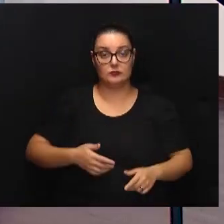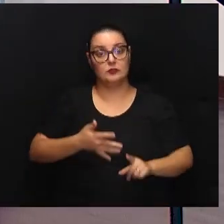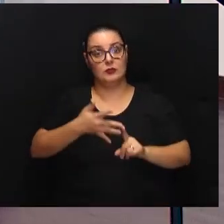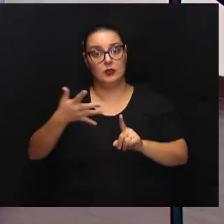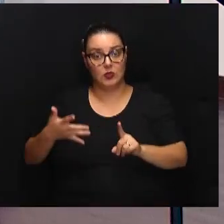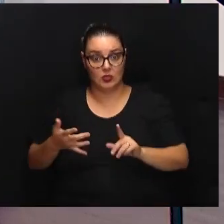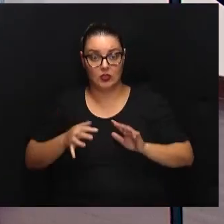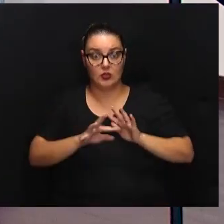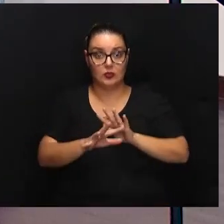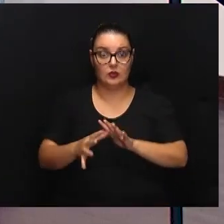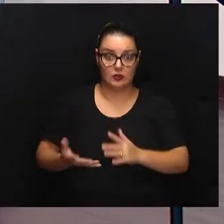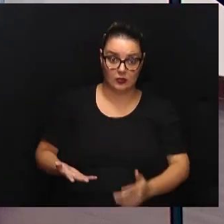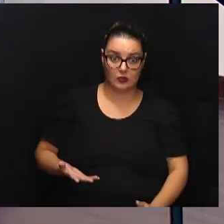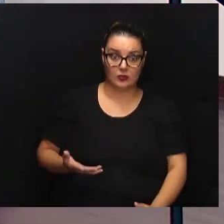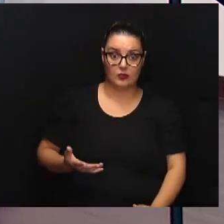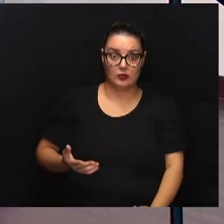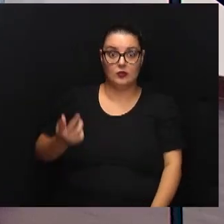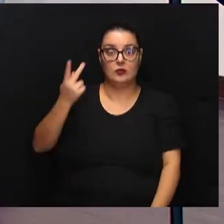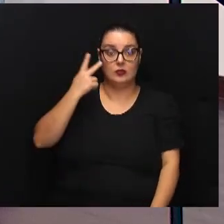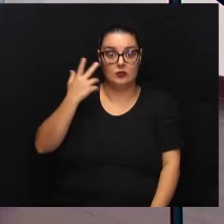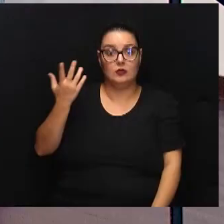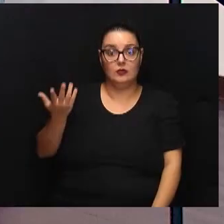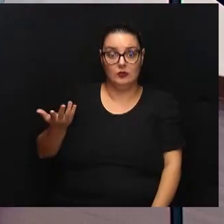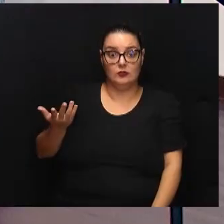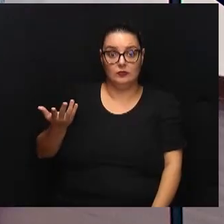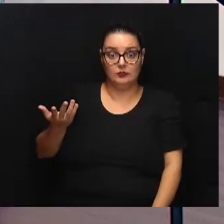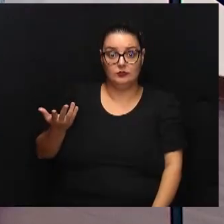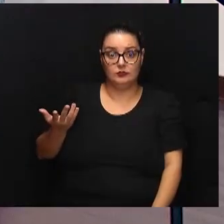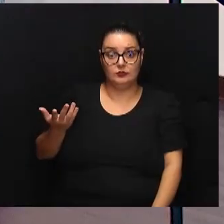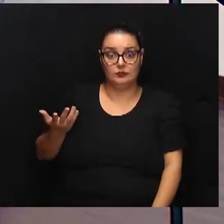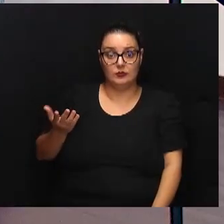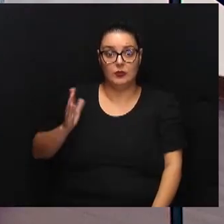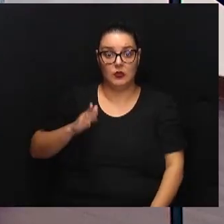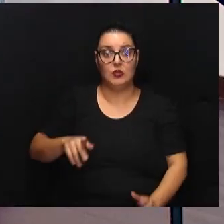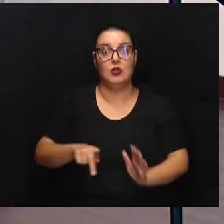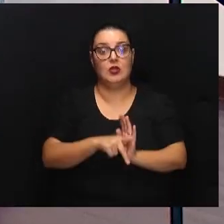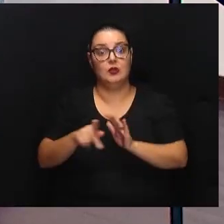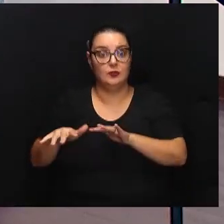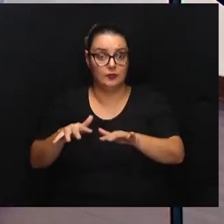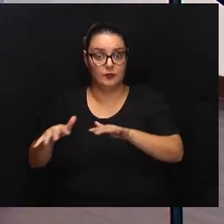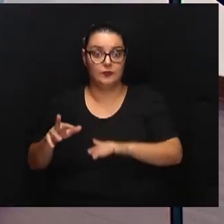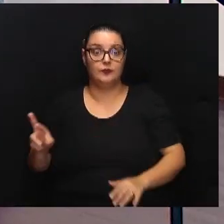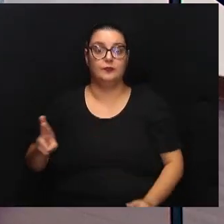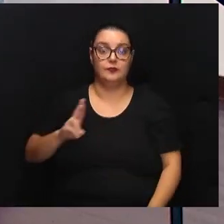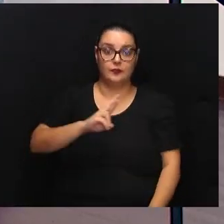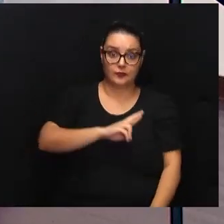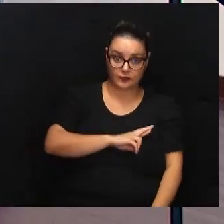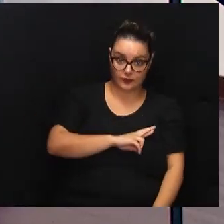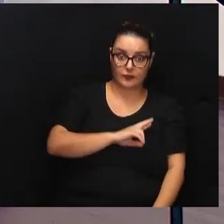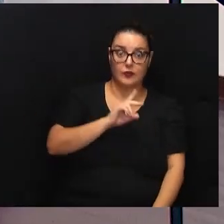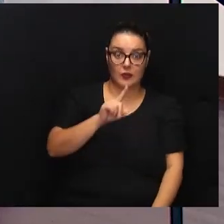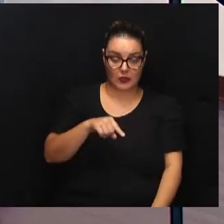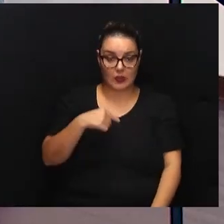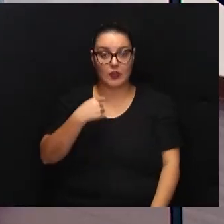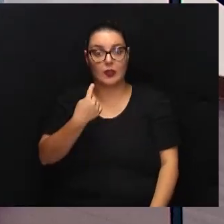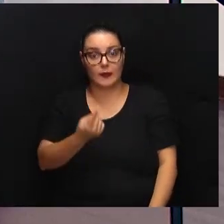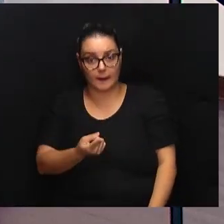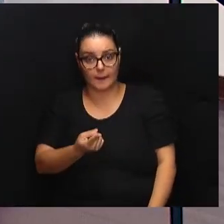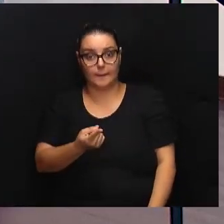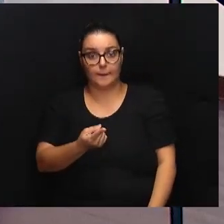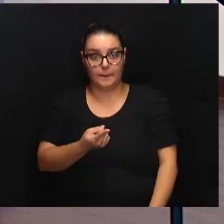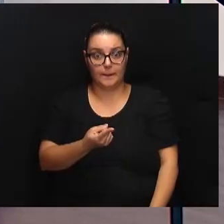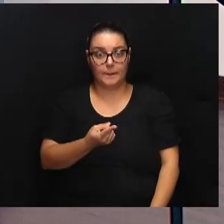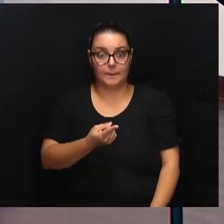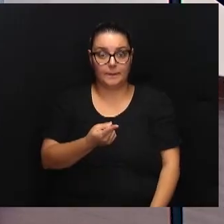Paulo. Eu já fazia parte do movimento religioso, e depois de ir a uma primeira parada com uma amiga da minha